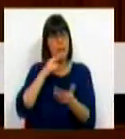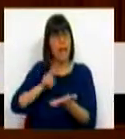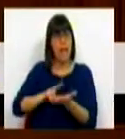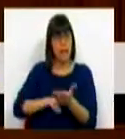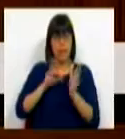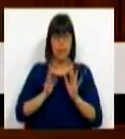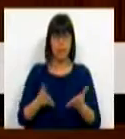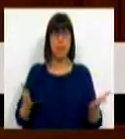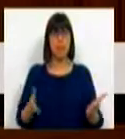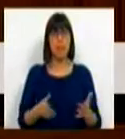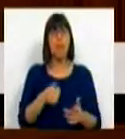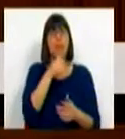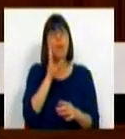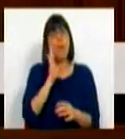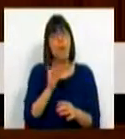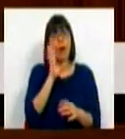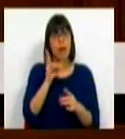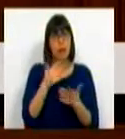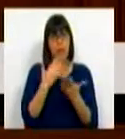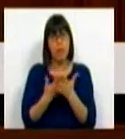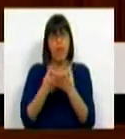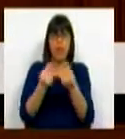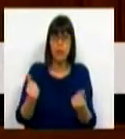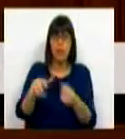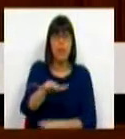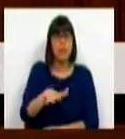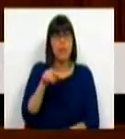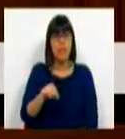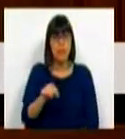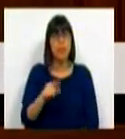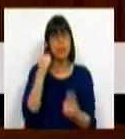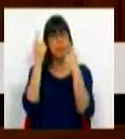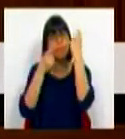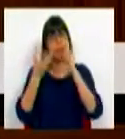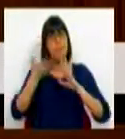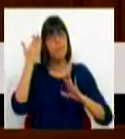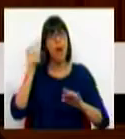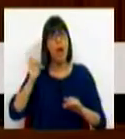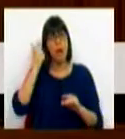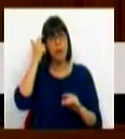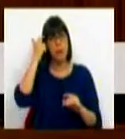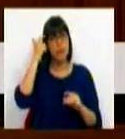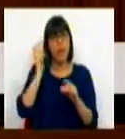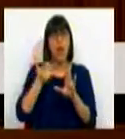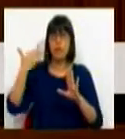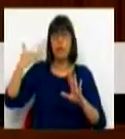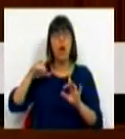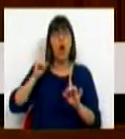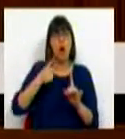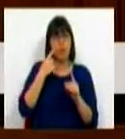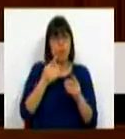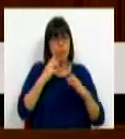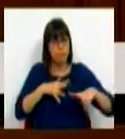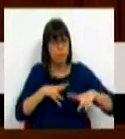realidade e, portanto, a forma como o banco procurou mitigar essa situação foi ponderar mais os anos mais recentes que tinham um